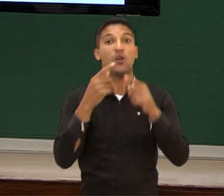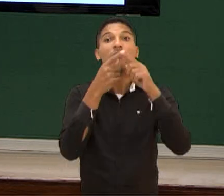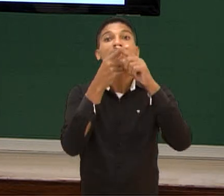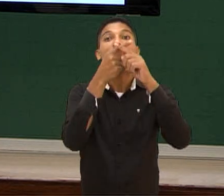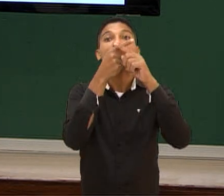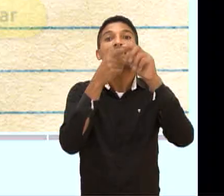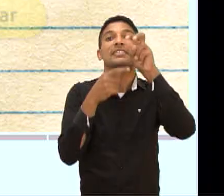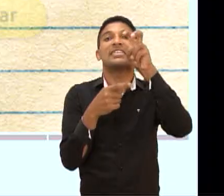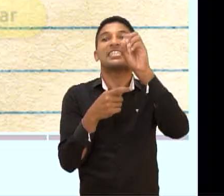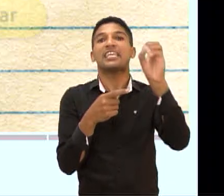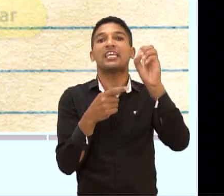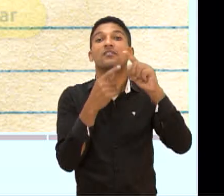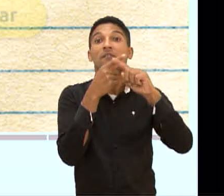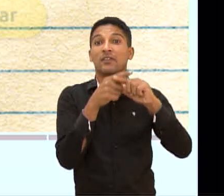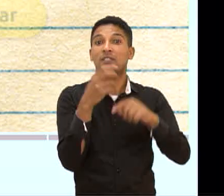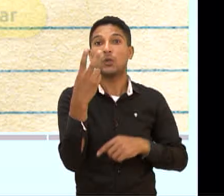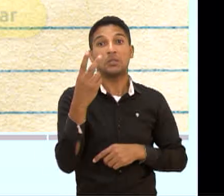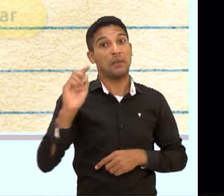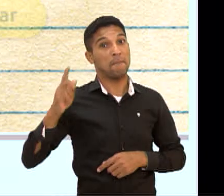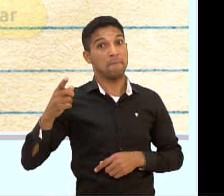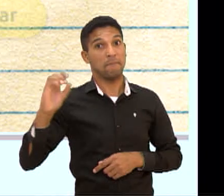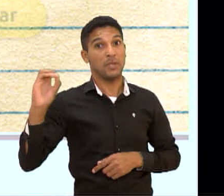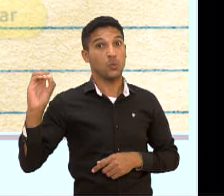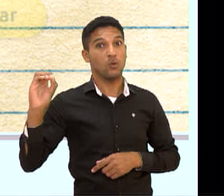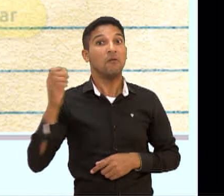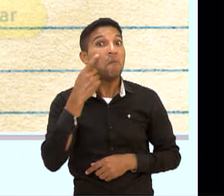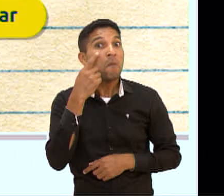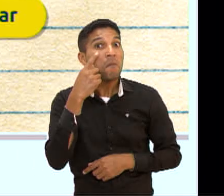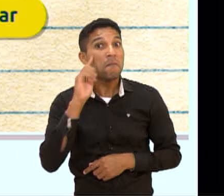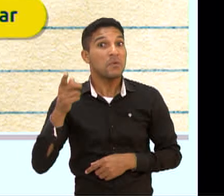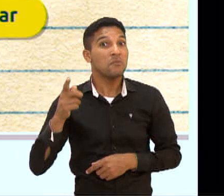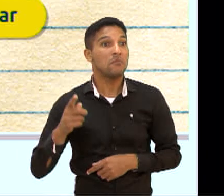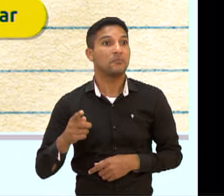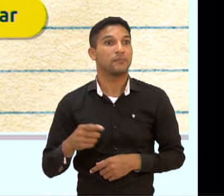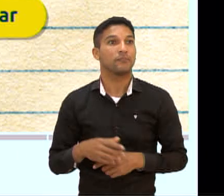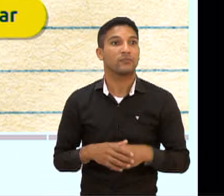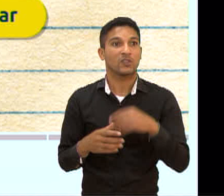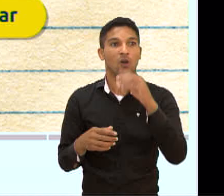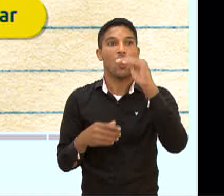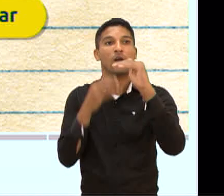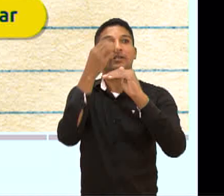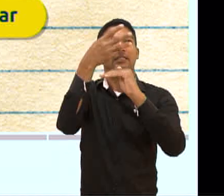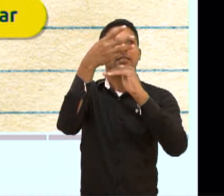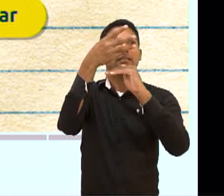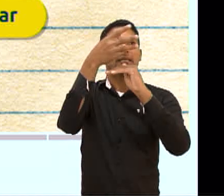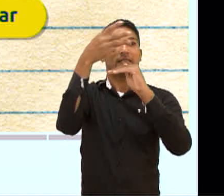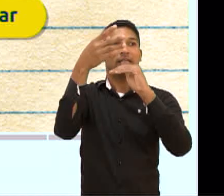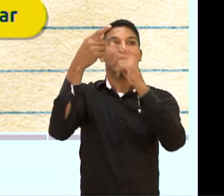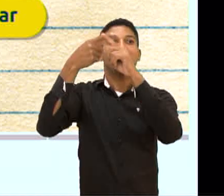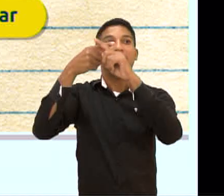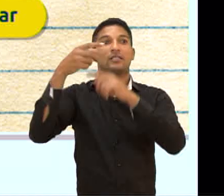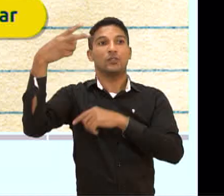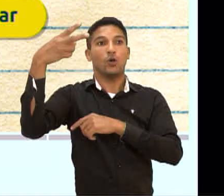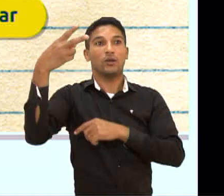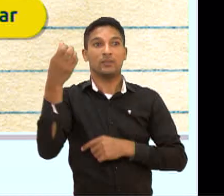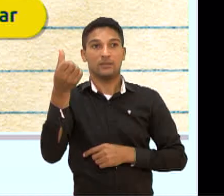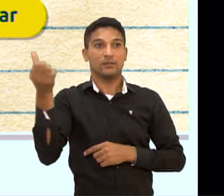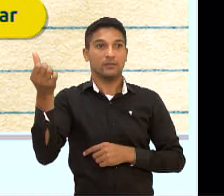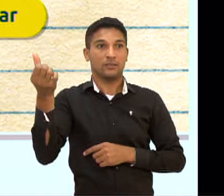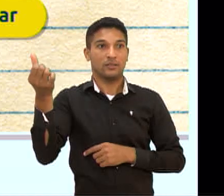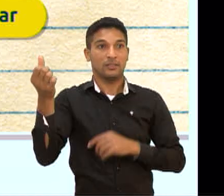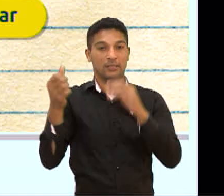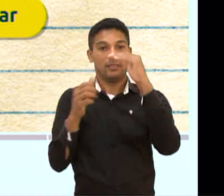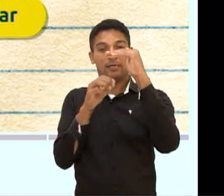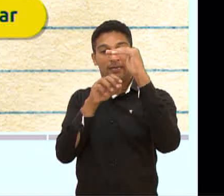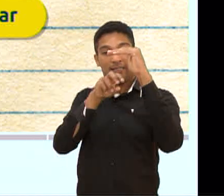Vamos fazer isso? Expandir por 2, certo? Olha o que aconteceu. 33 vezes 2, 66 e 500